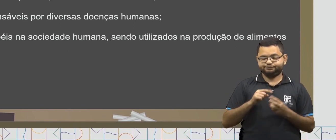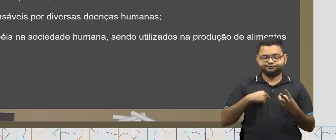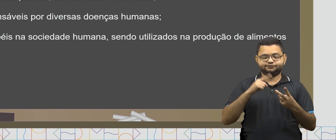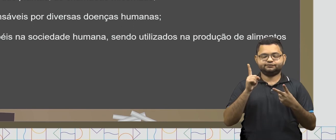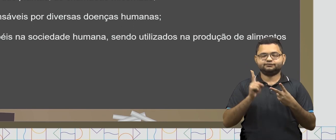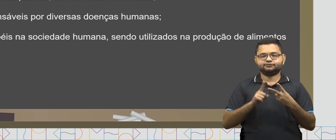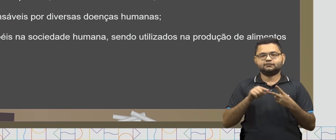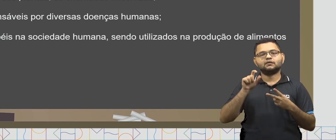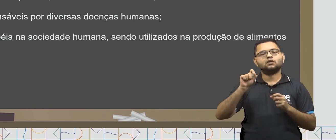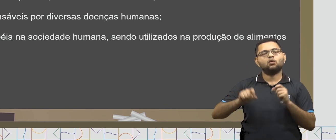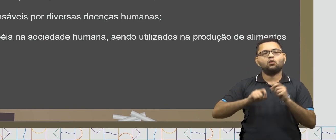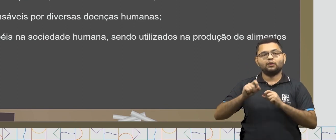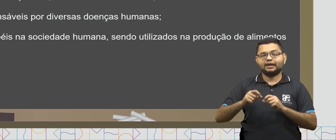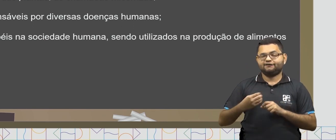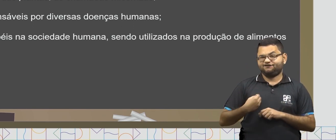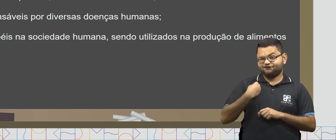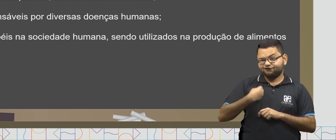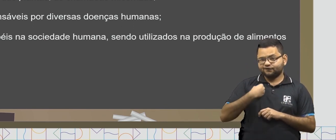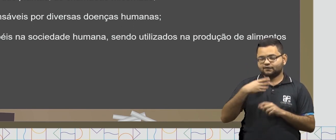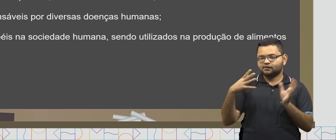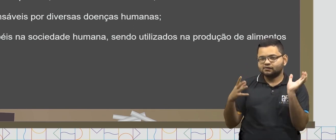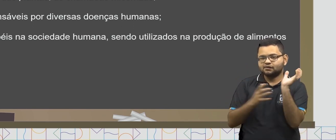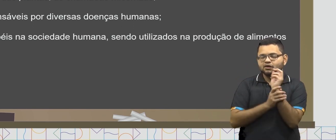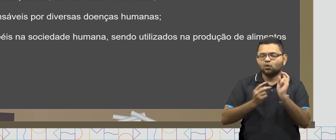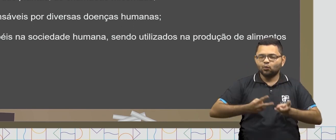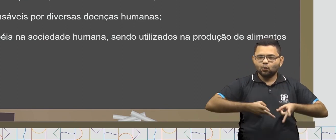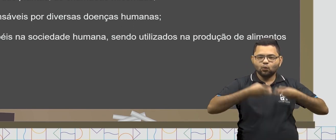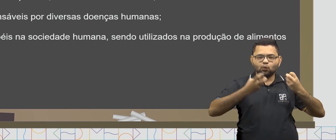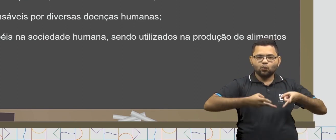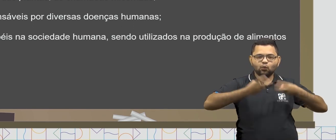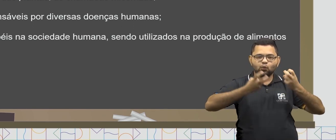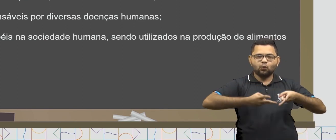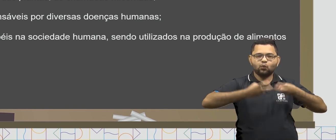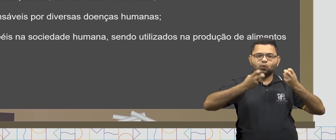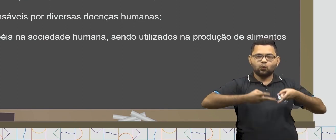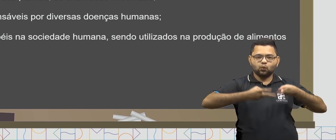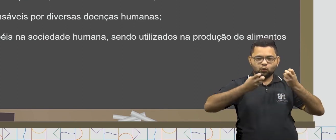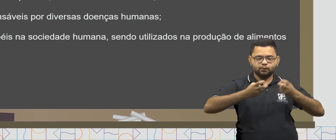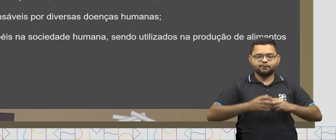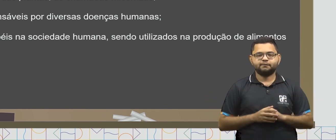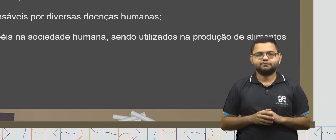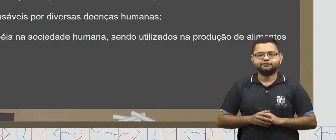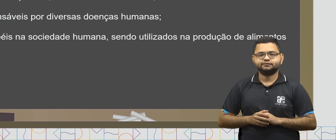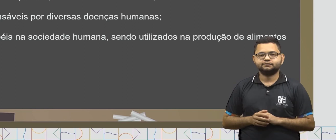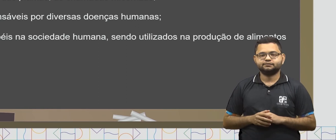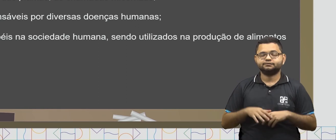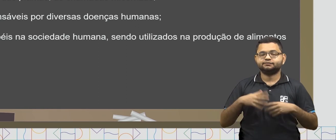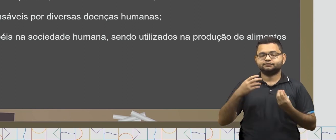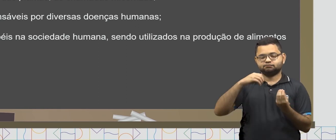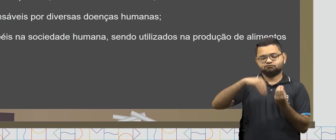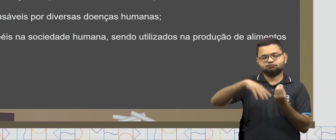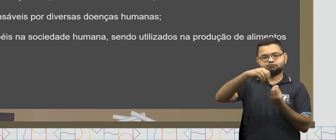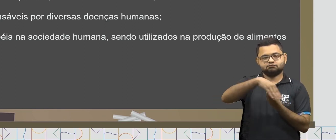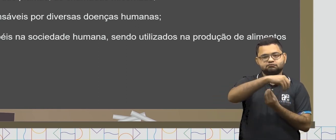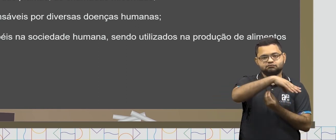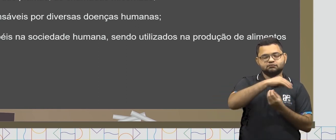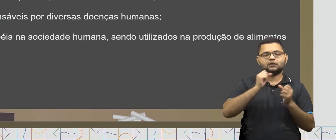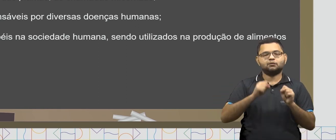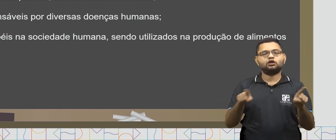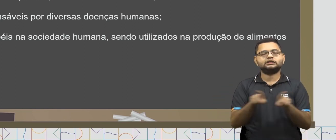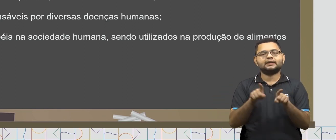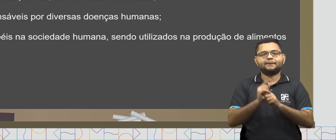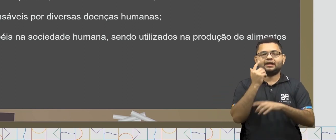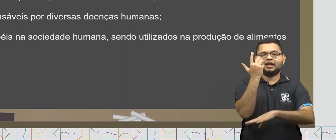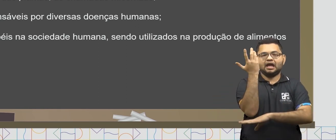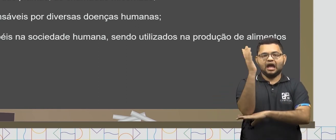parasitas instalam-se em organismos vivos e alimentam-se de substâncias obtidas a partir deles. Os fungos podem ainda estar